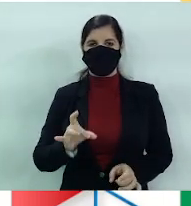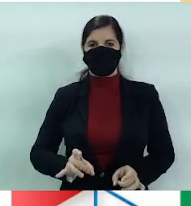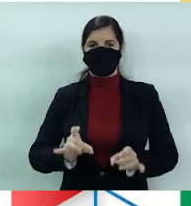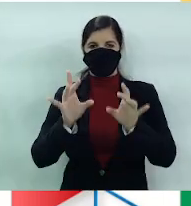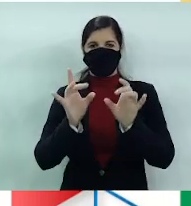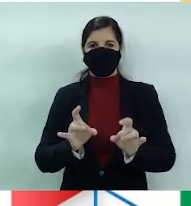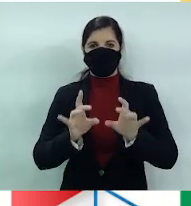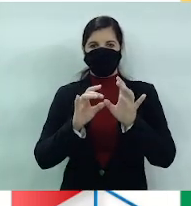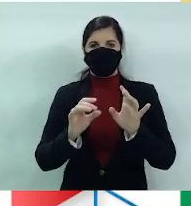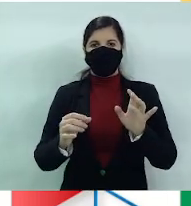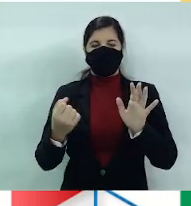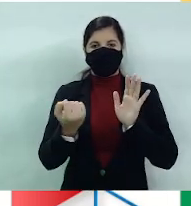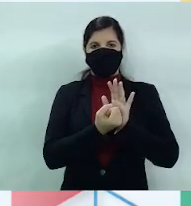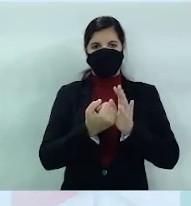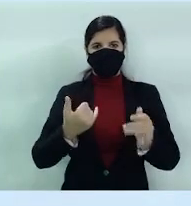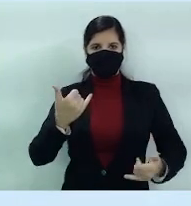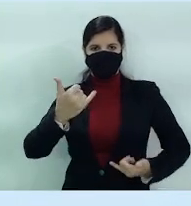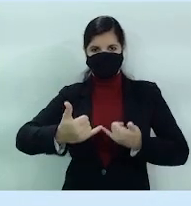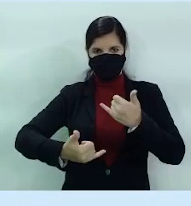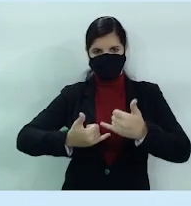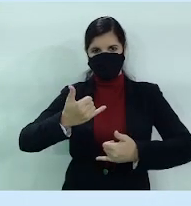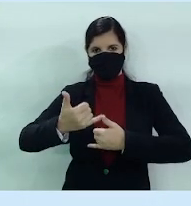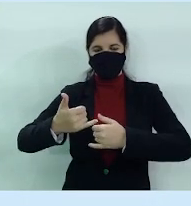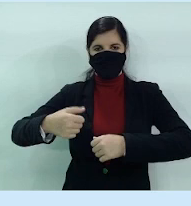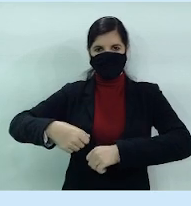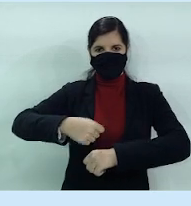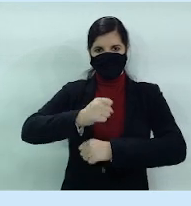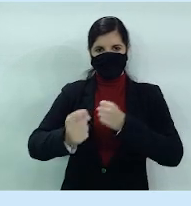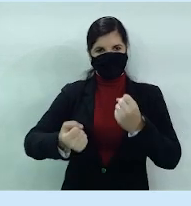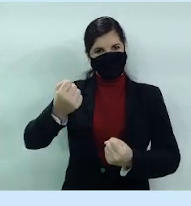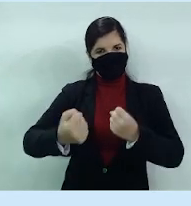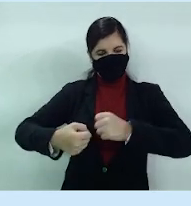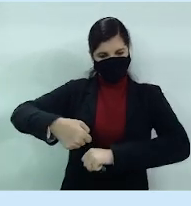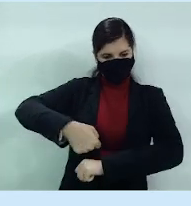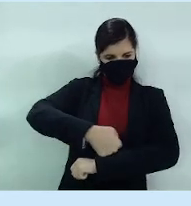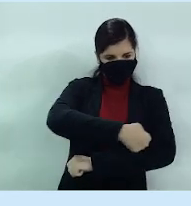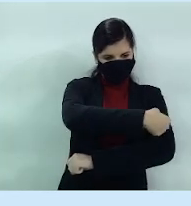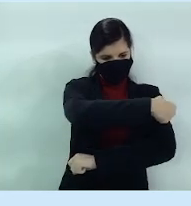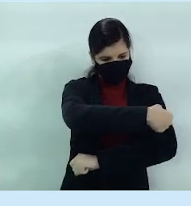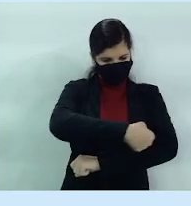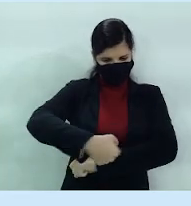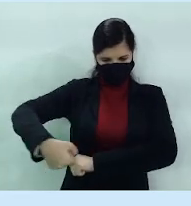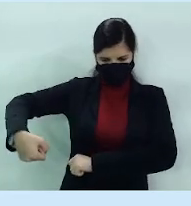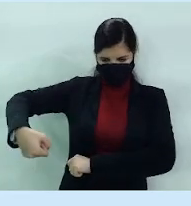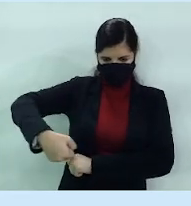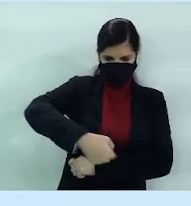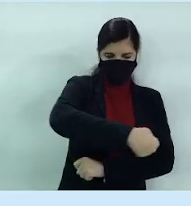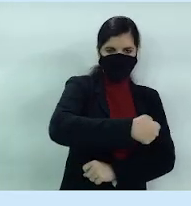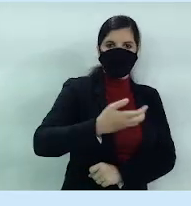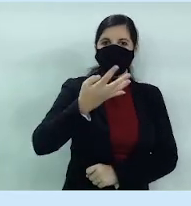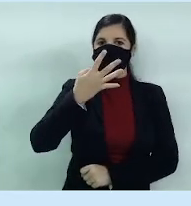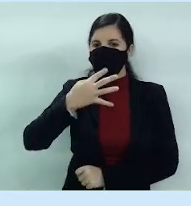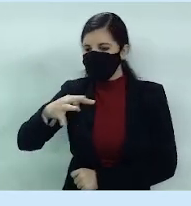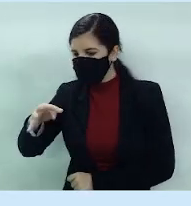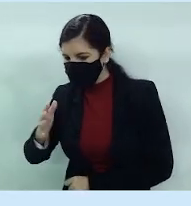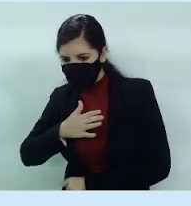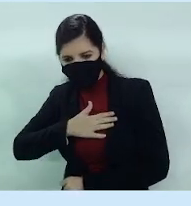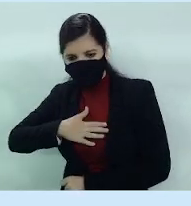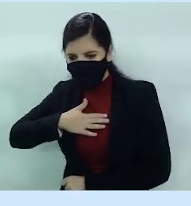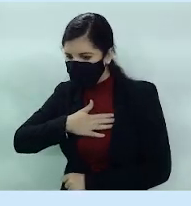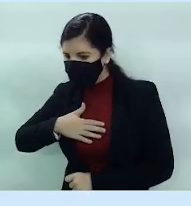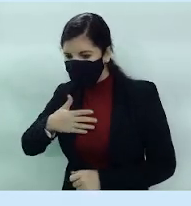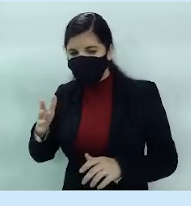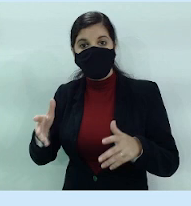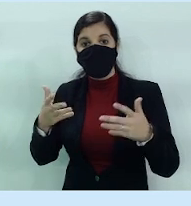uma marca de brinquedos, eu tenho que saber mais ou menos o que é que as crianças hoje em dia elas estão gostando de brincar, qual é o tipo